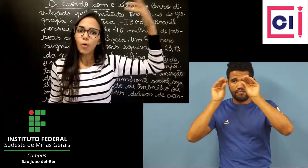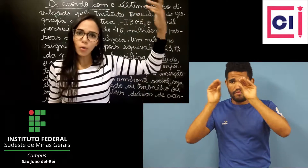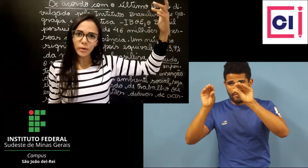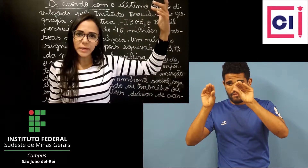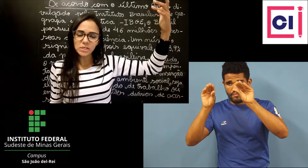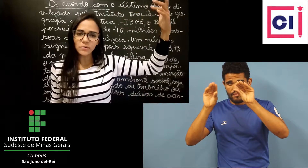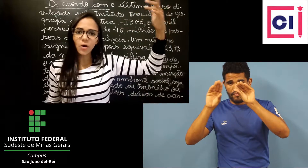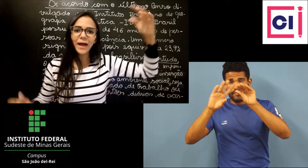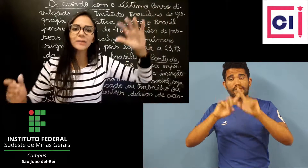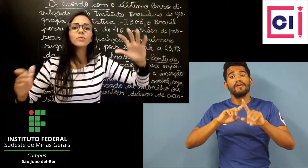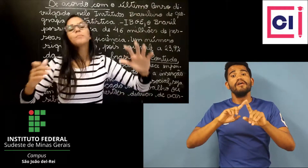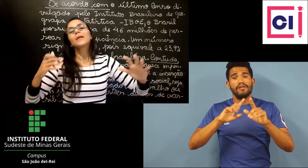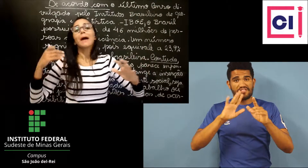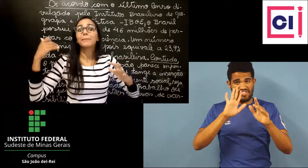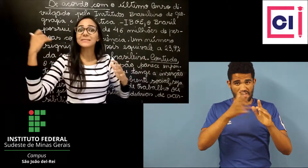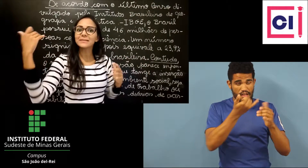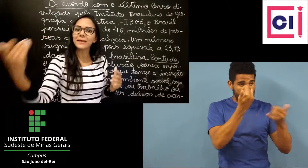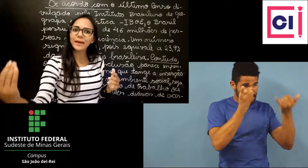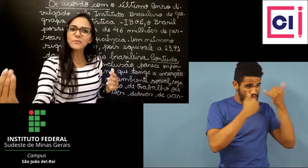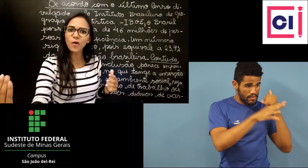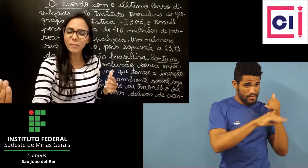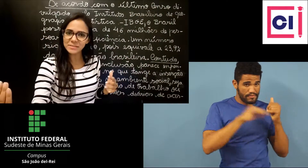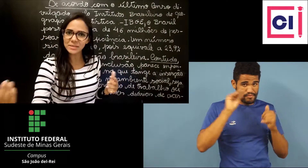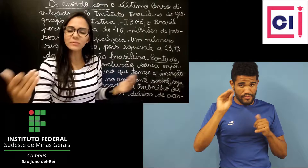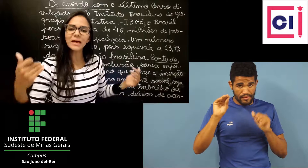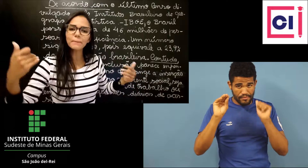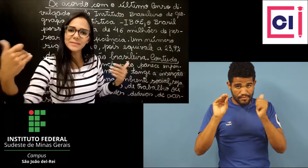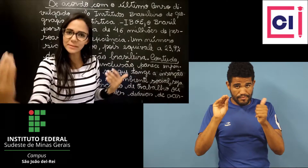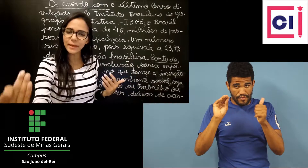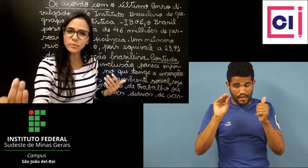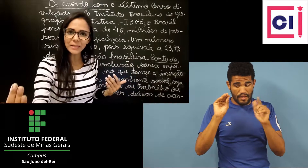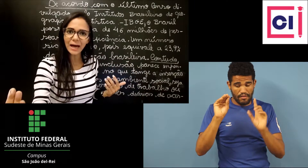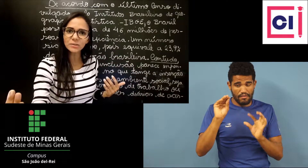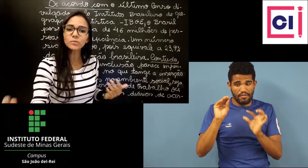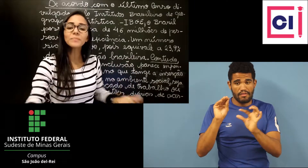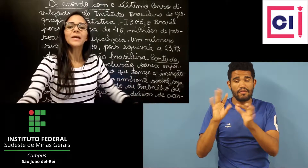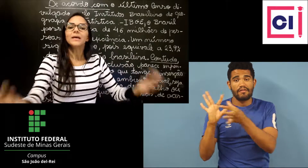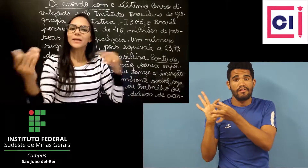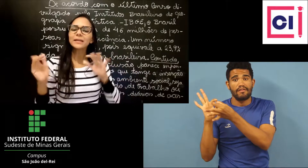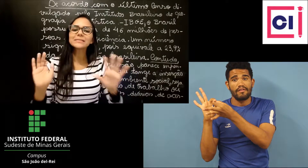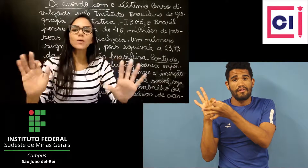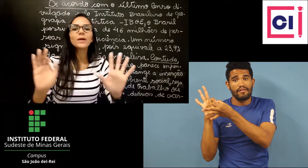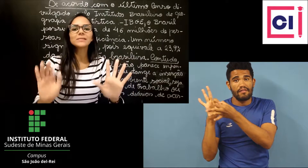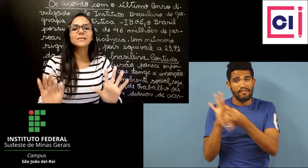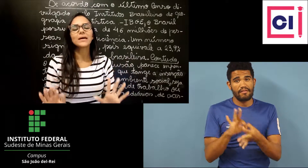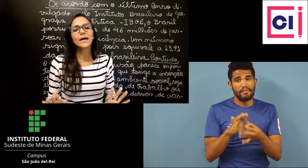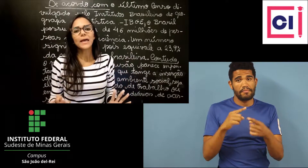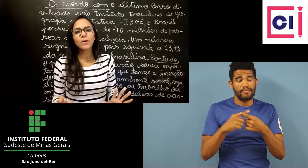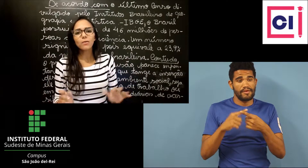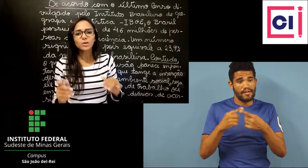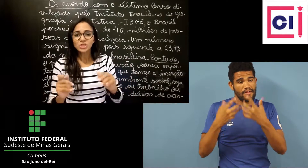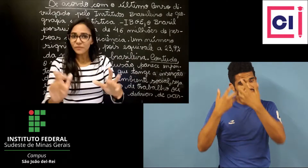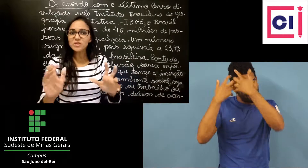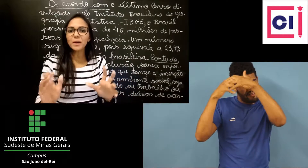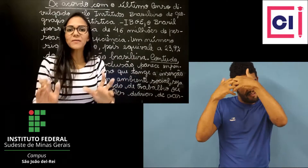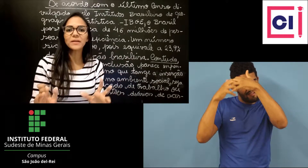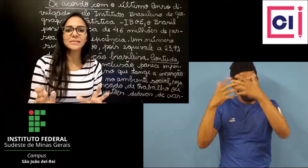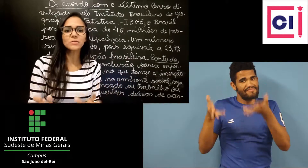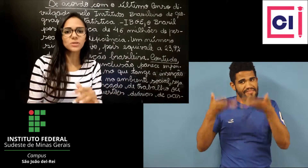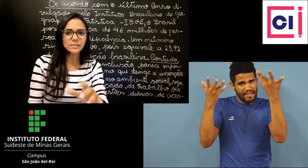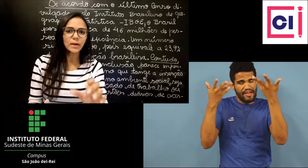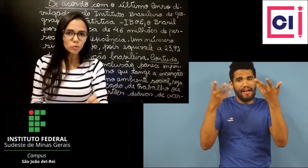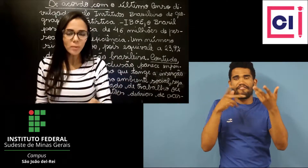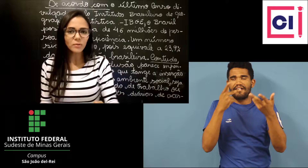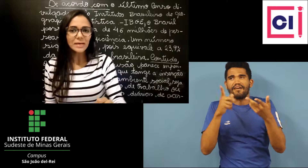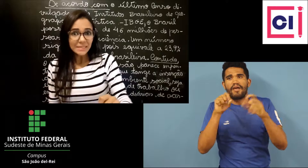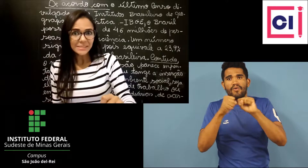fonte com o conectivo correto, apresentei a informação, apresentei o dado E na sequência eu já fiz uma reflexão